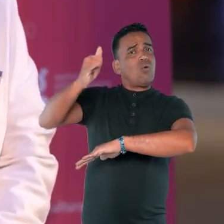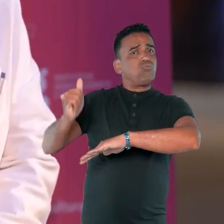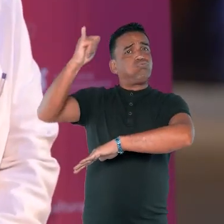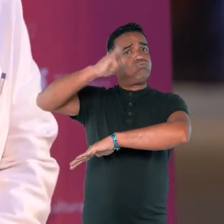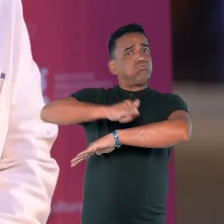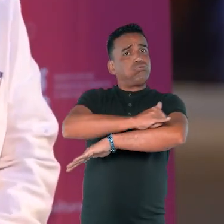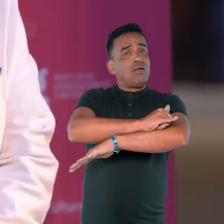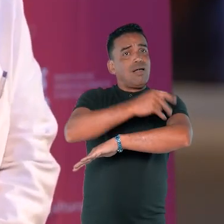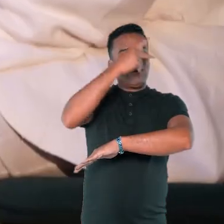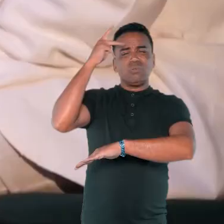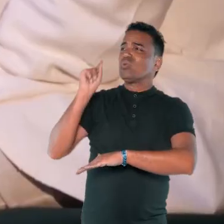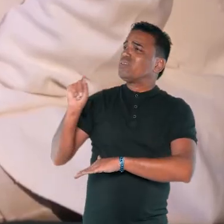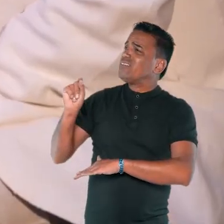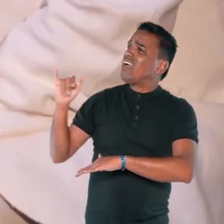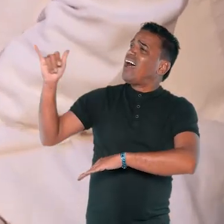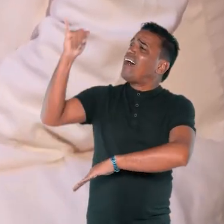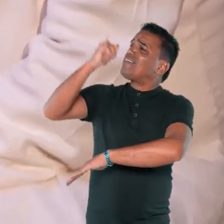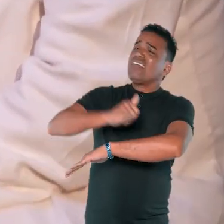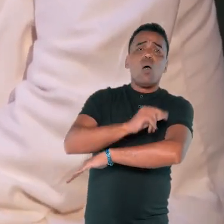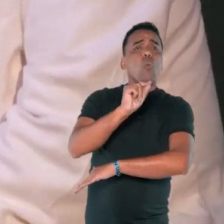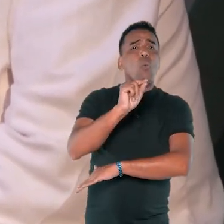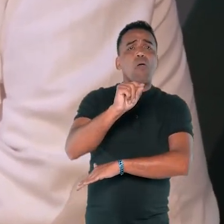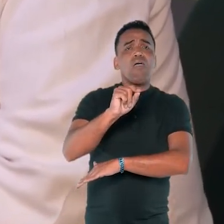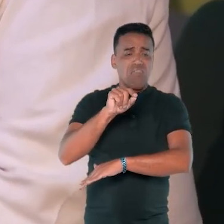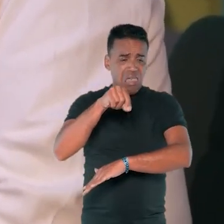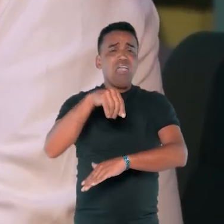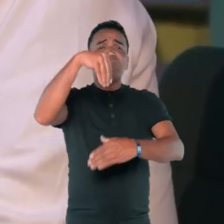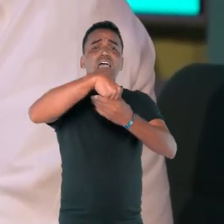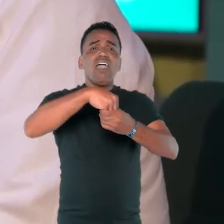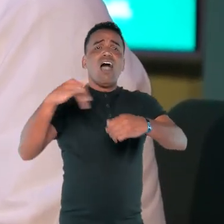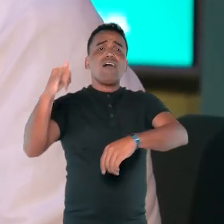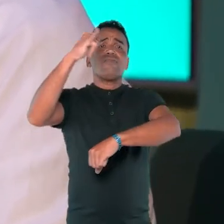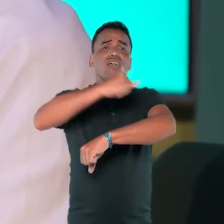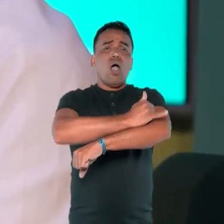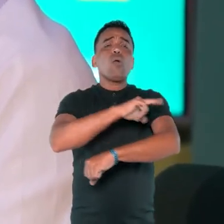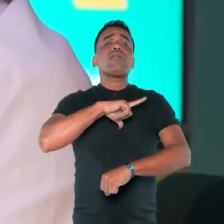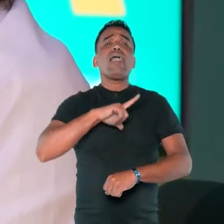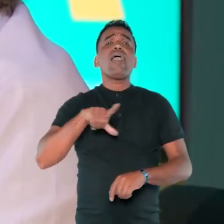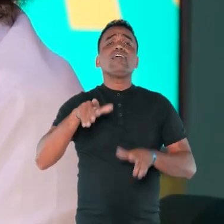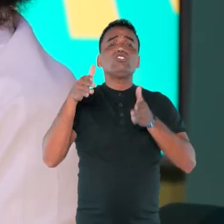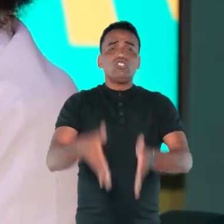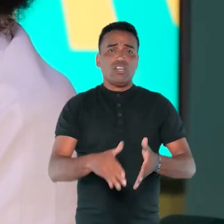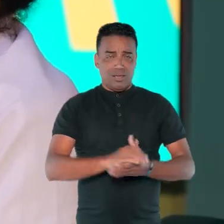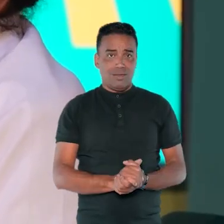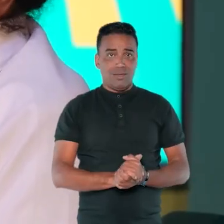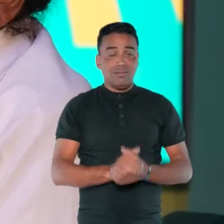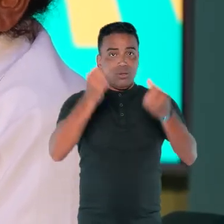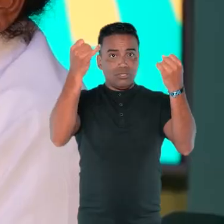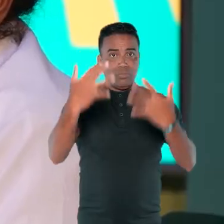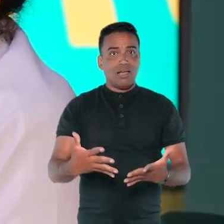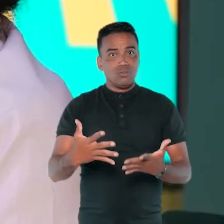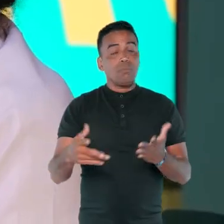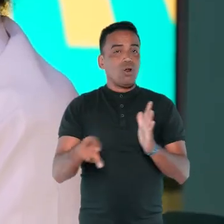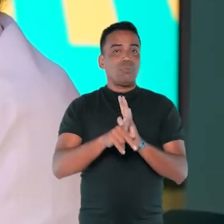e as pessoas se perguntando: que avião é esse? Que traz quem aí dentro, né? A explicação que dão são